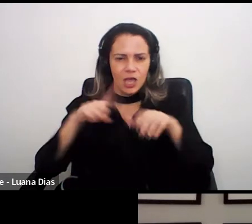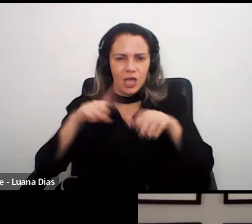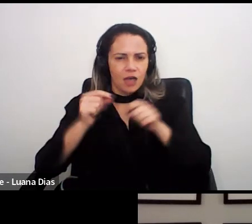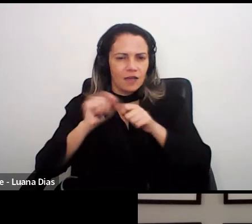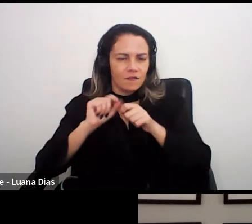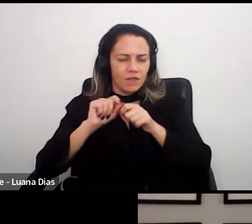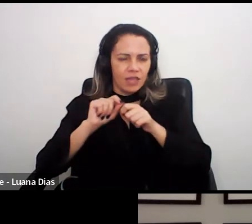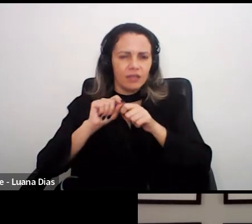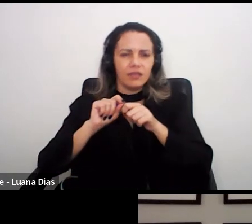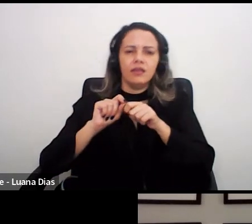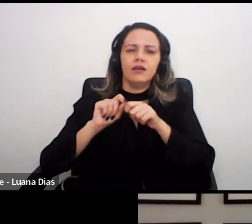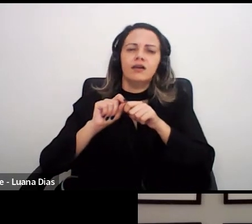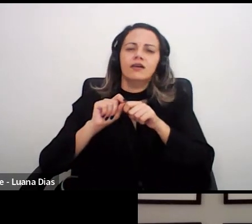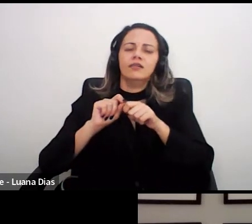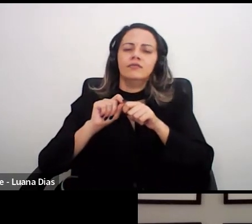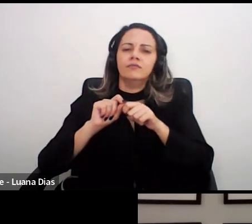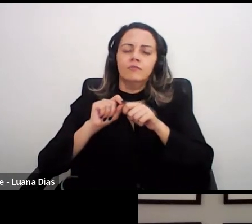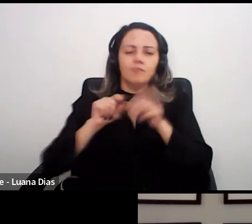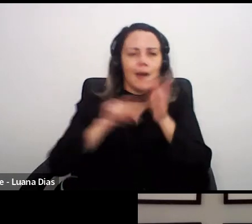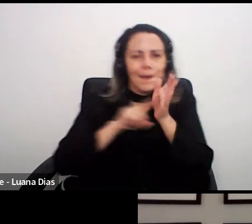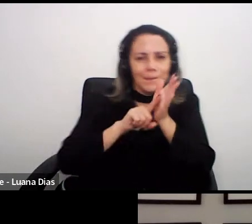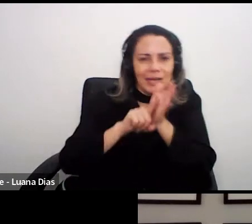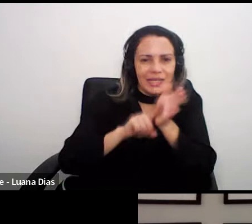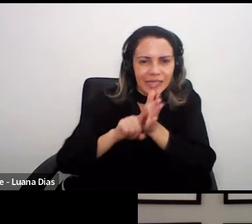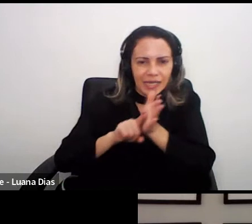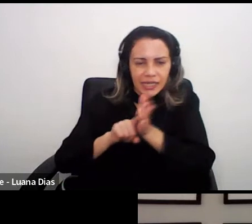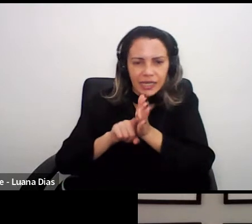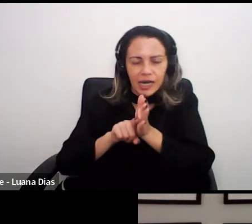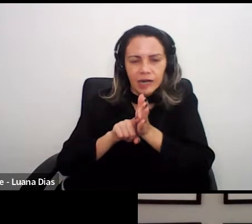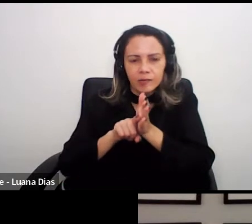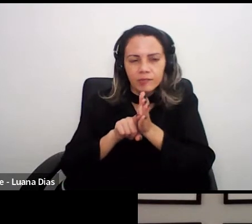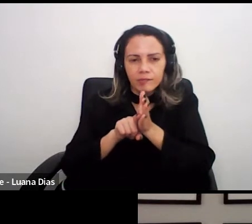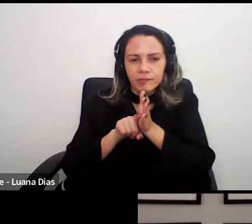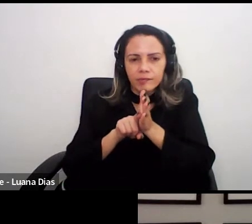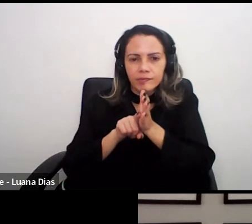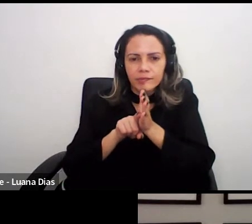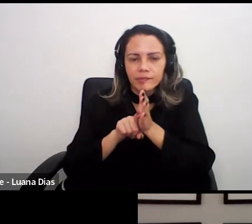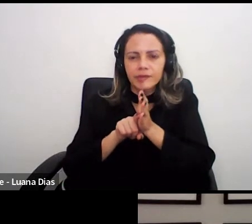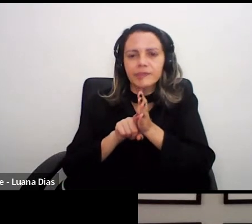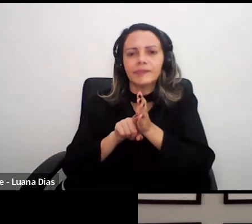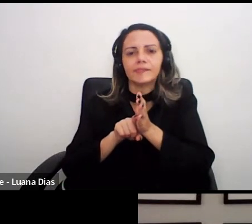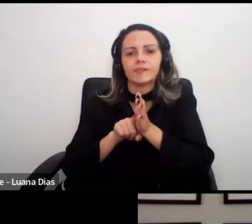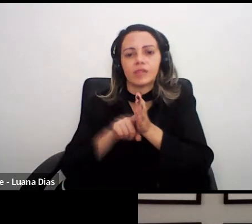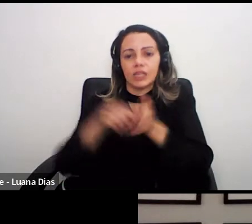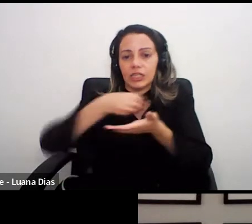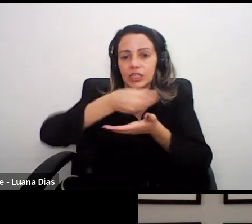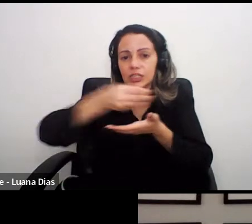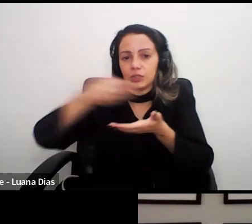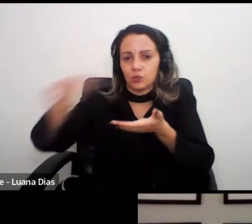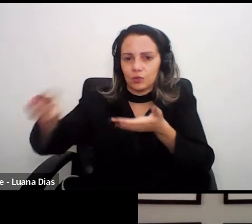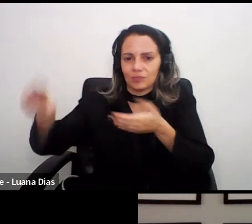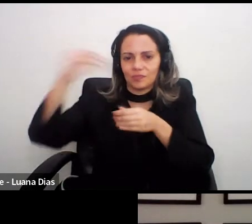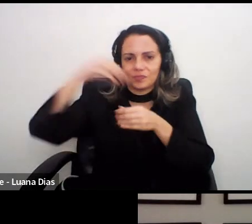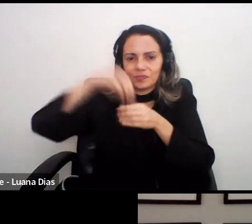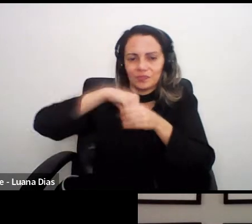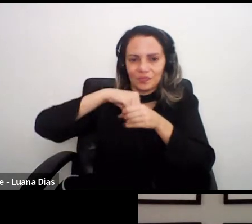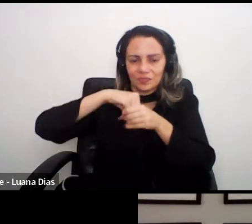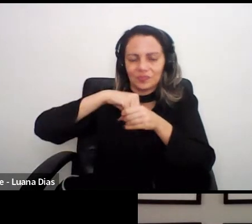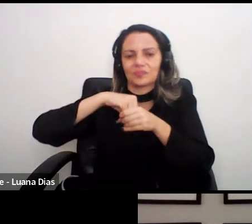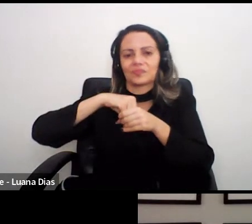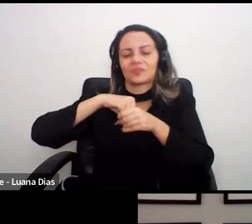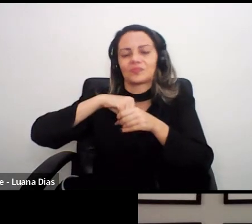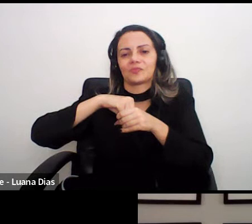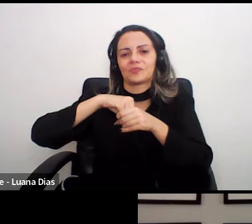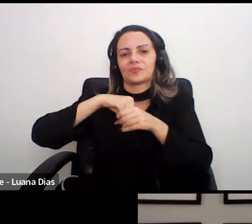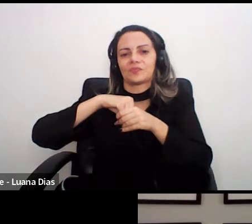elaboramos uma pesquisa, né, e distribuímos internamente para os juízes de primeiro e segundo grau